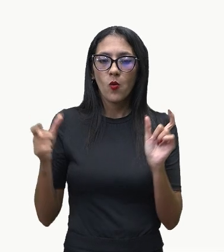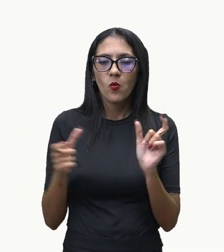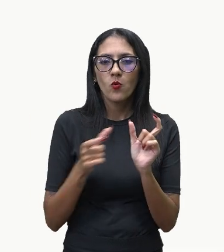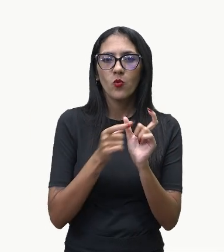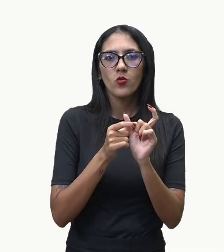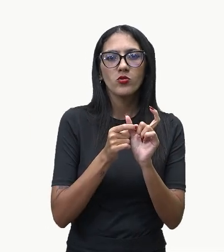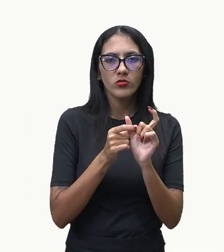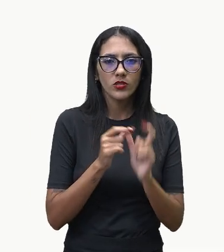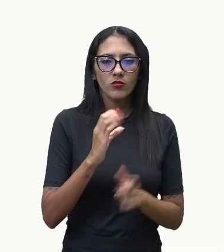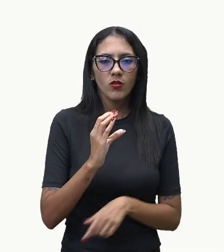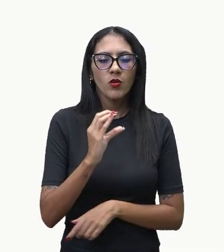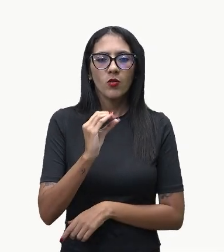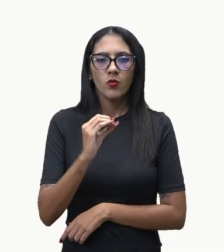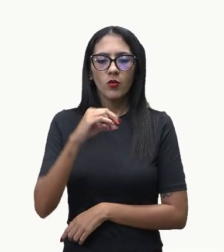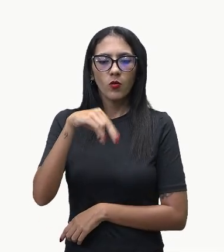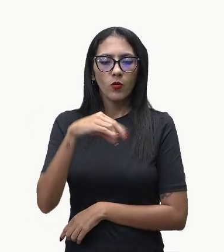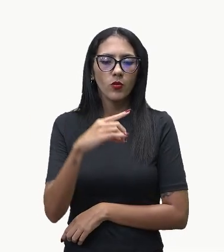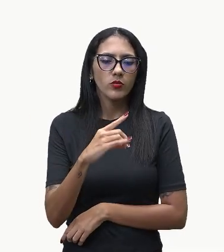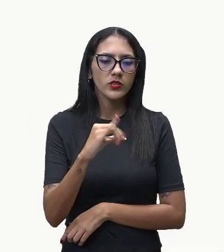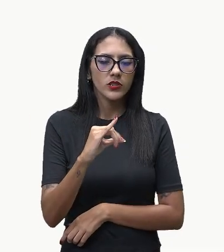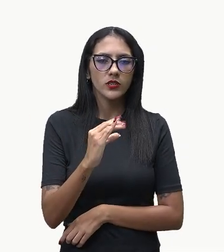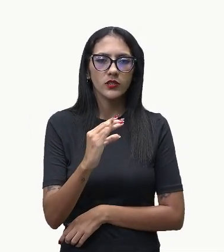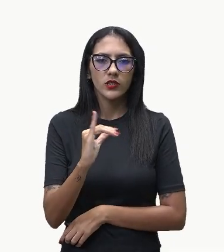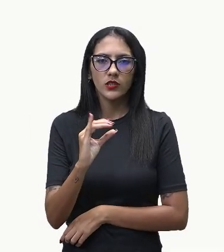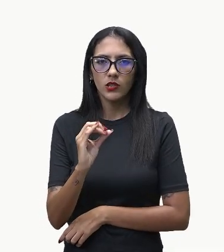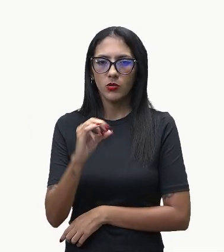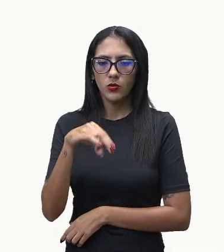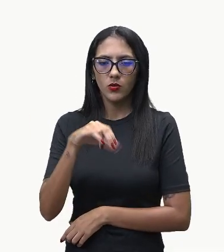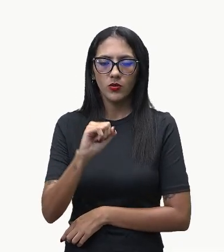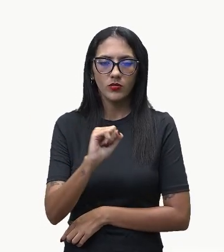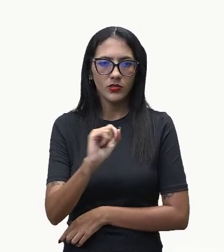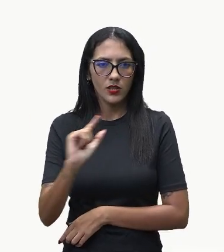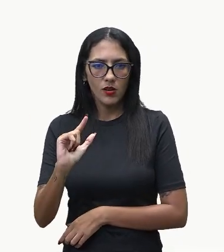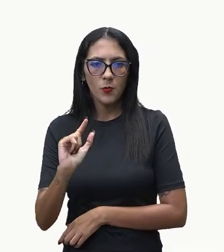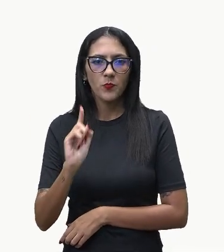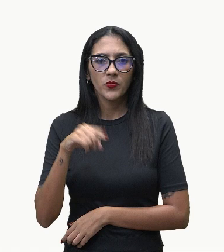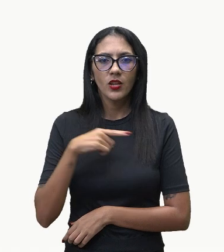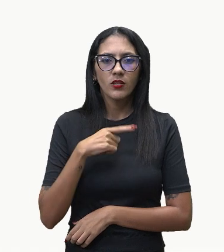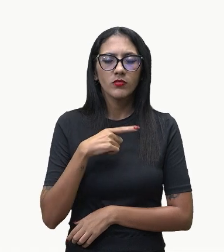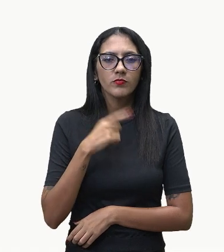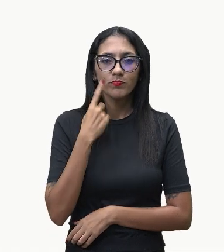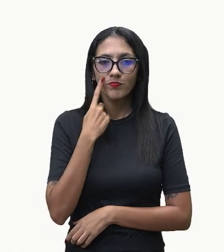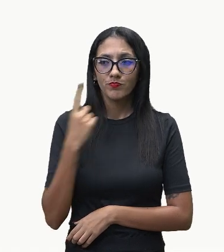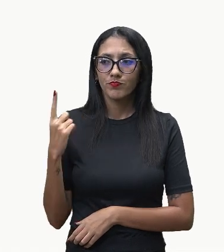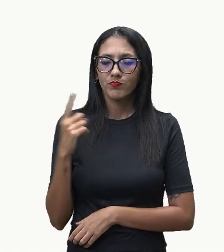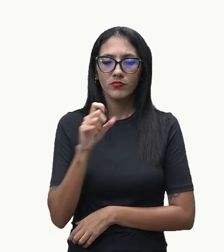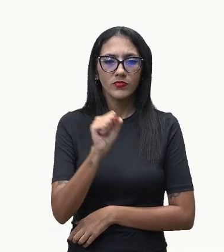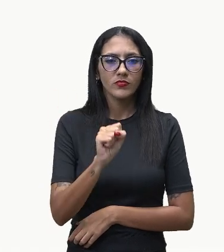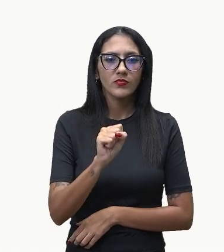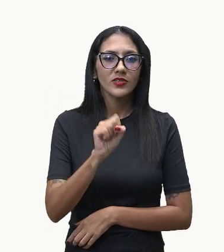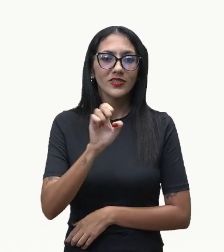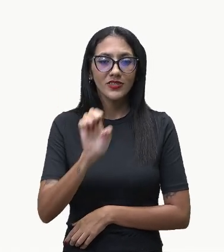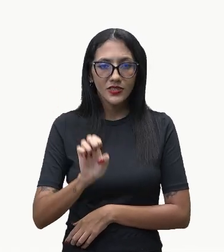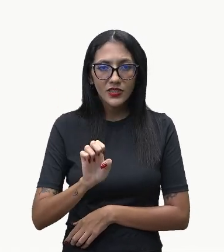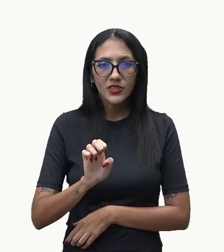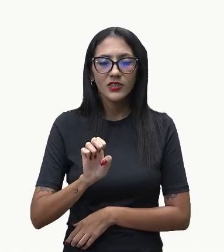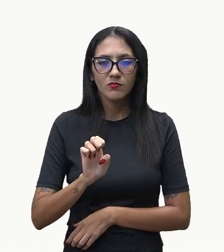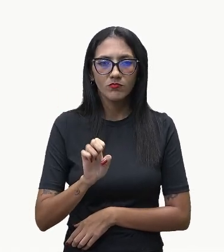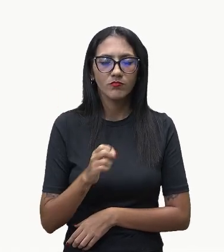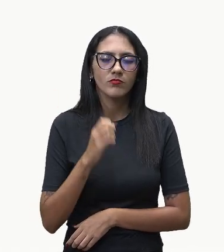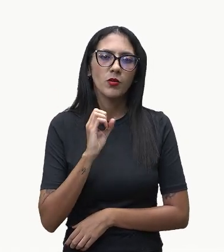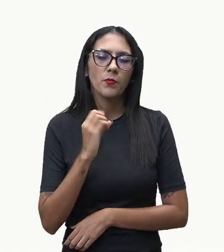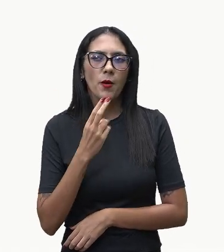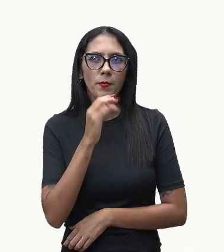conjunção condicional, né? Que é o famoso se. Ah, se